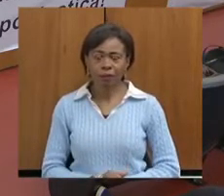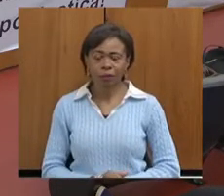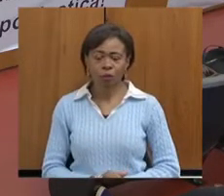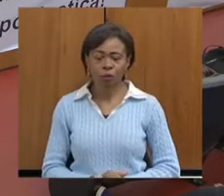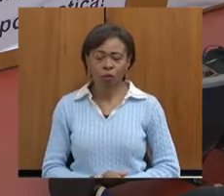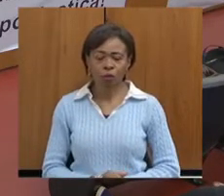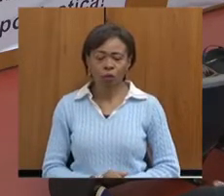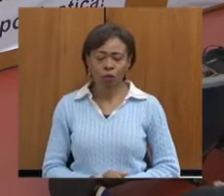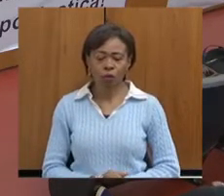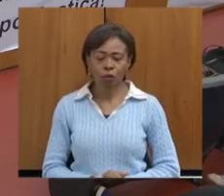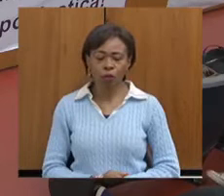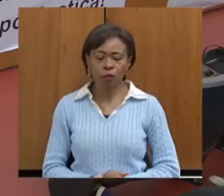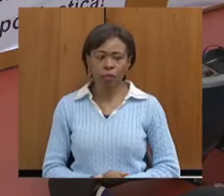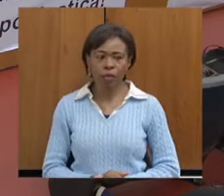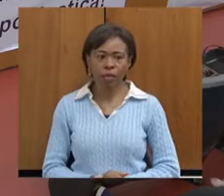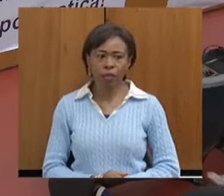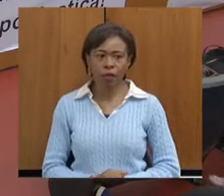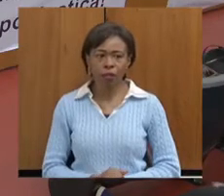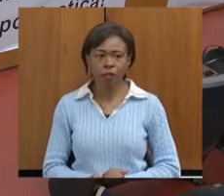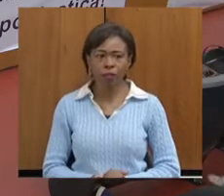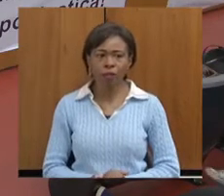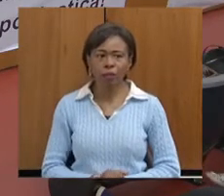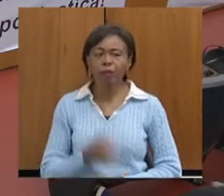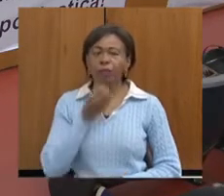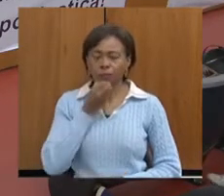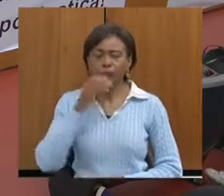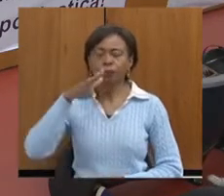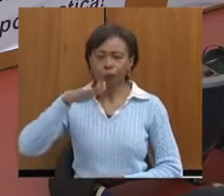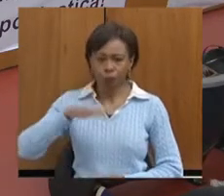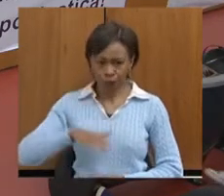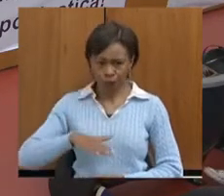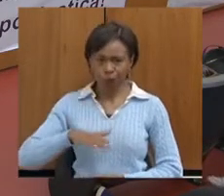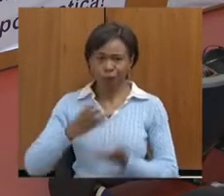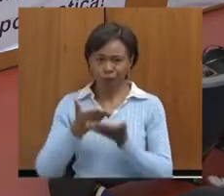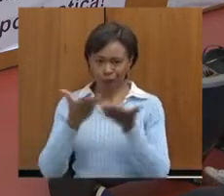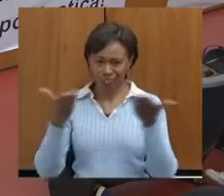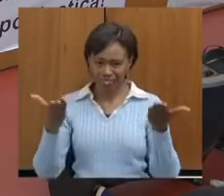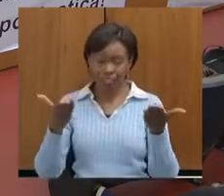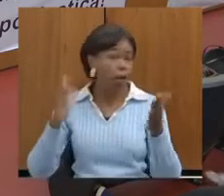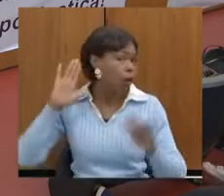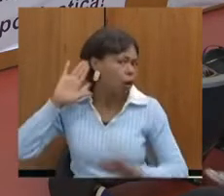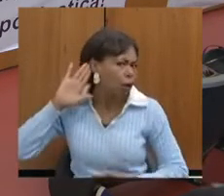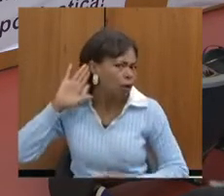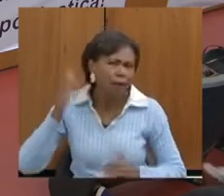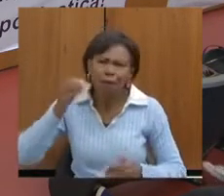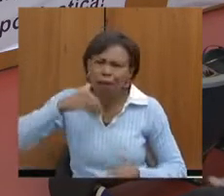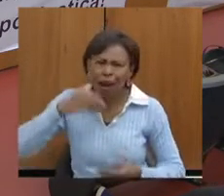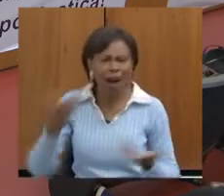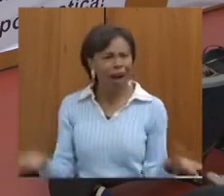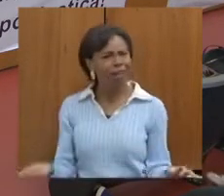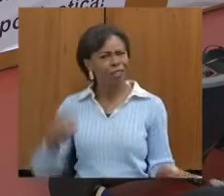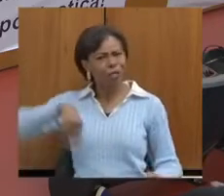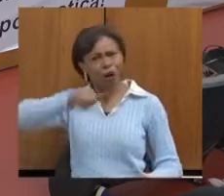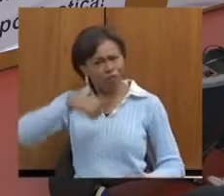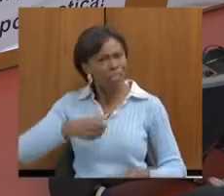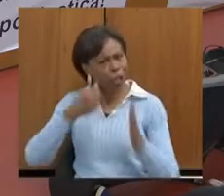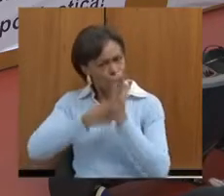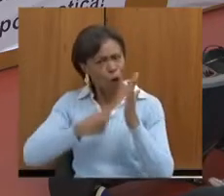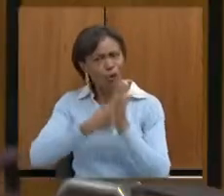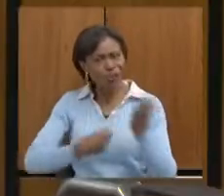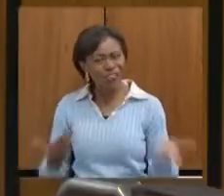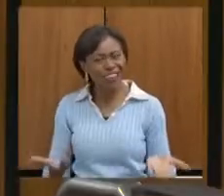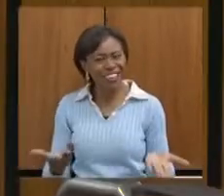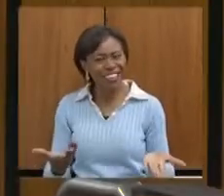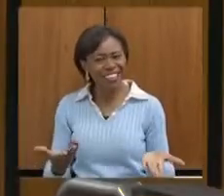Oi boa tarde para todos não houve Tá muito fraco para tentar na briga né